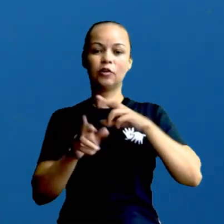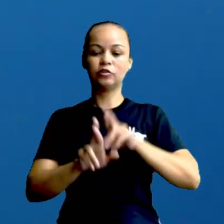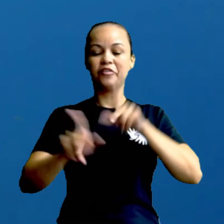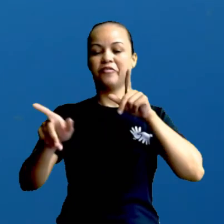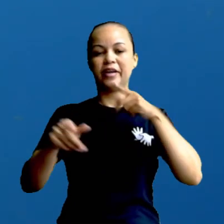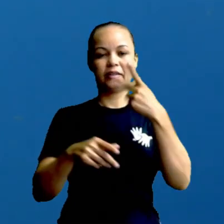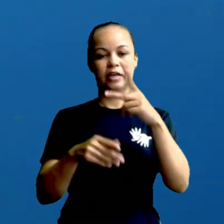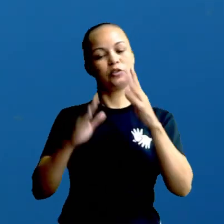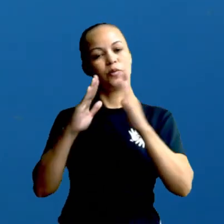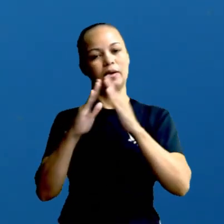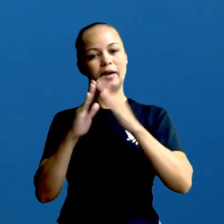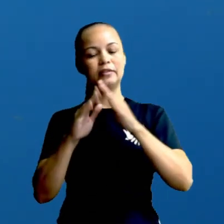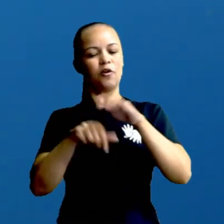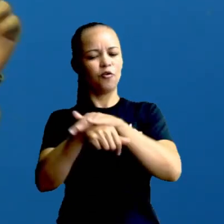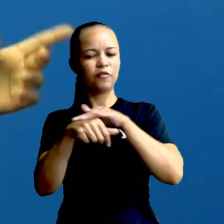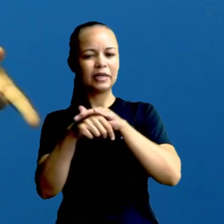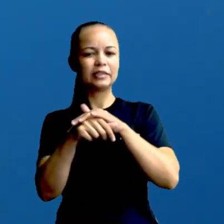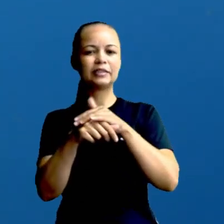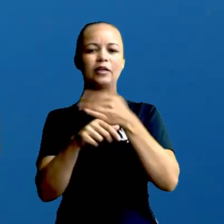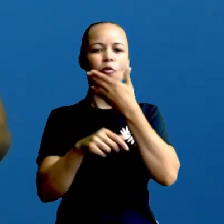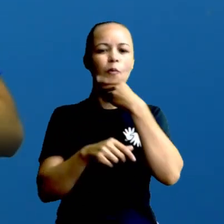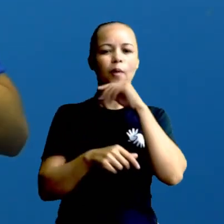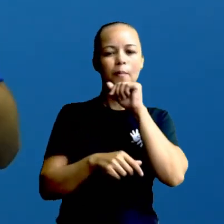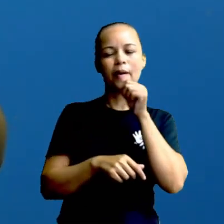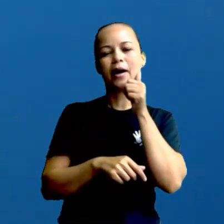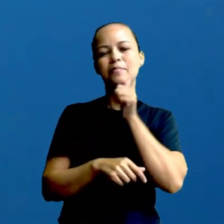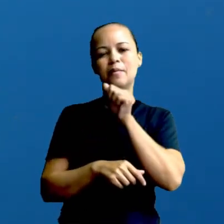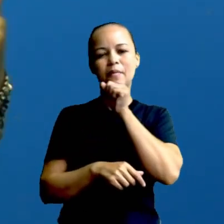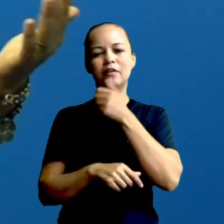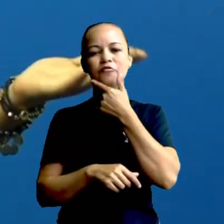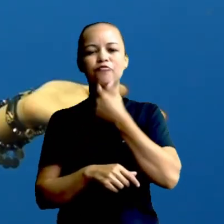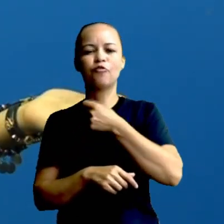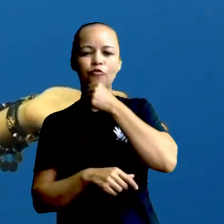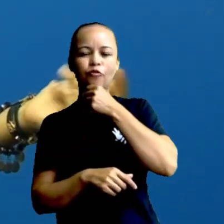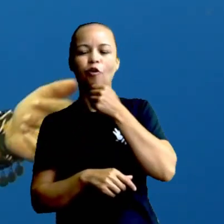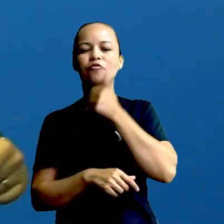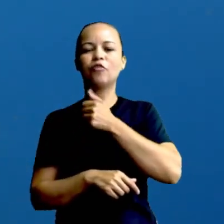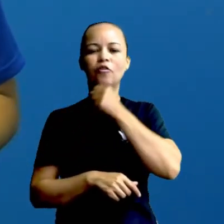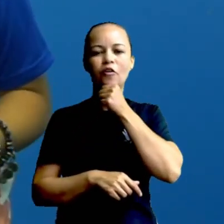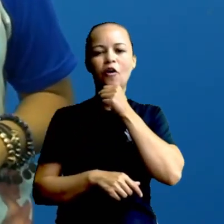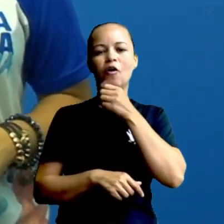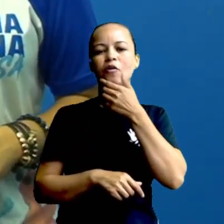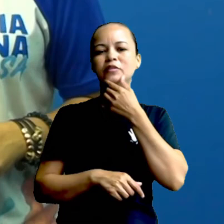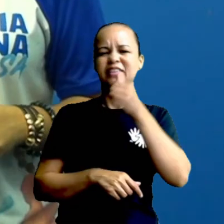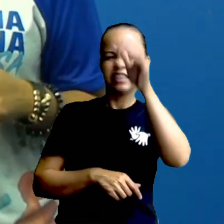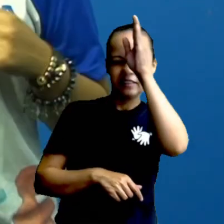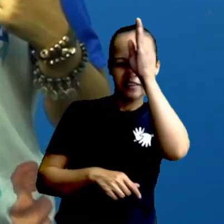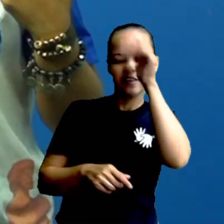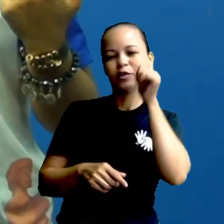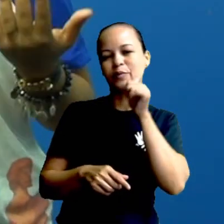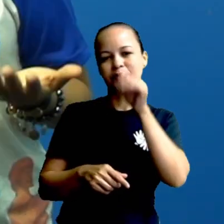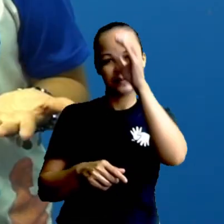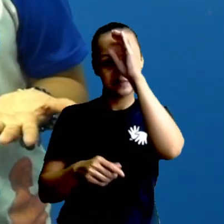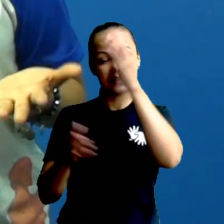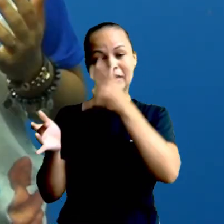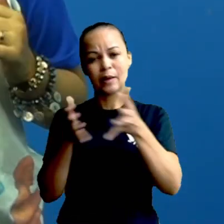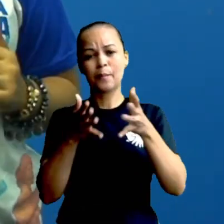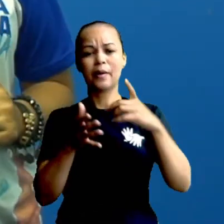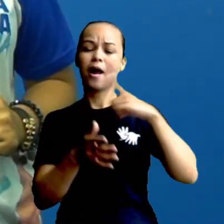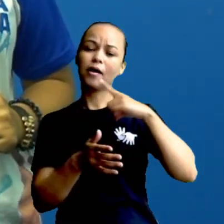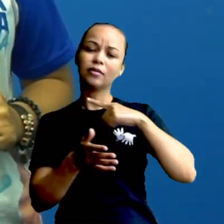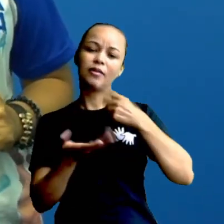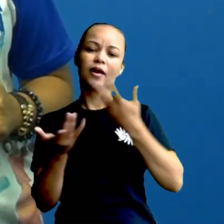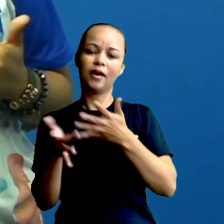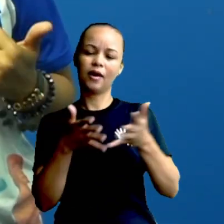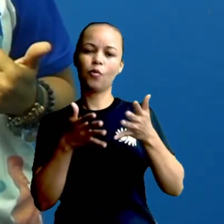vocês, conversando sempre com os pais, com seu vovô, com vovó, com titia, quem cuida de você, para ter esse outro cuidado